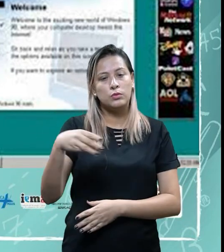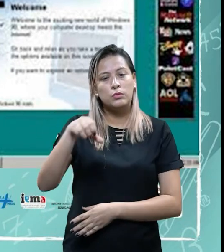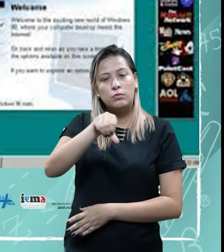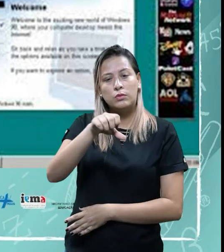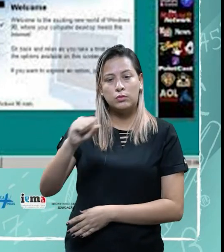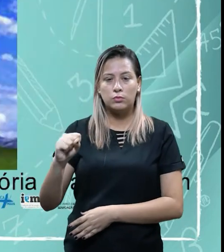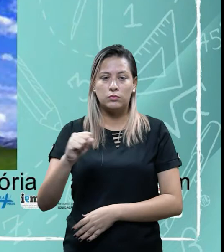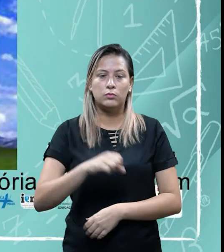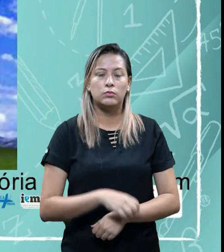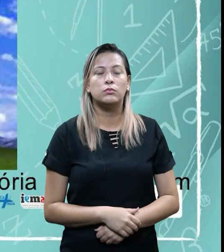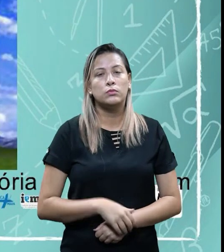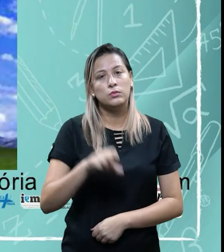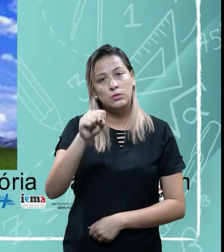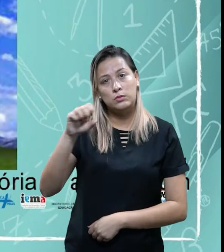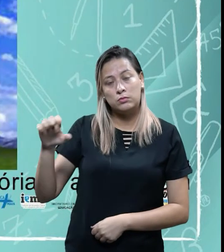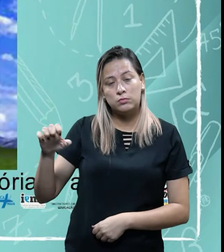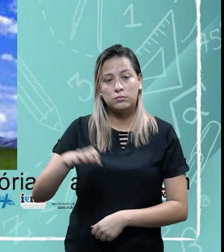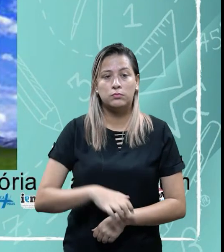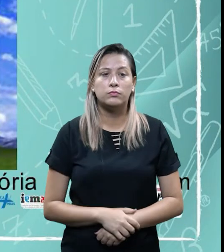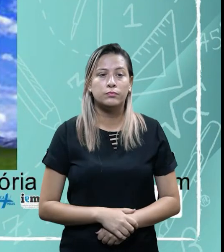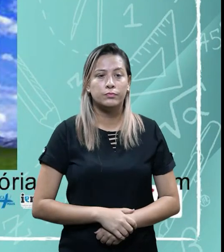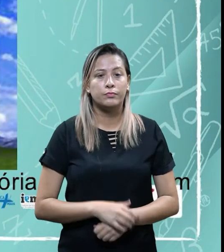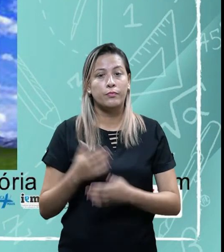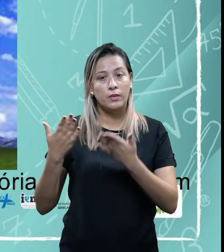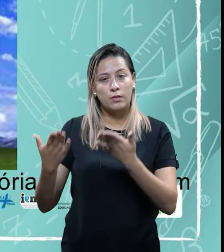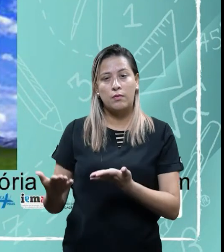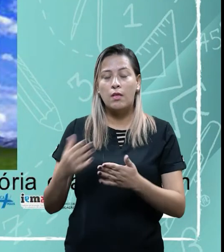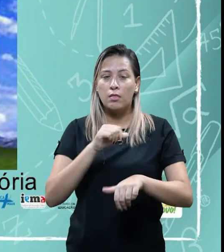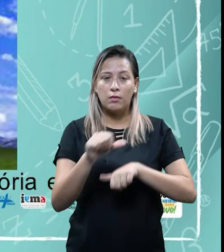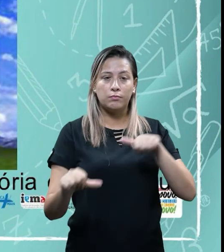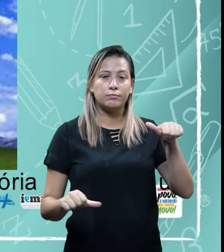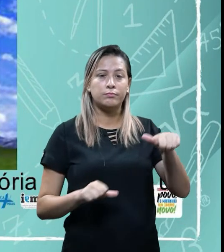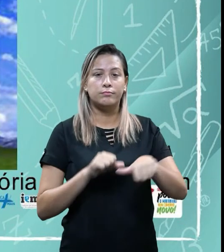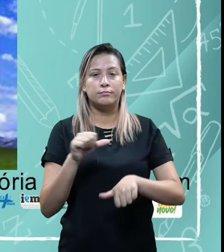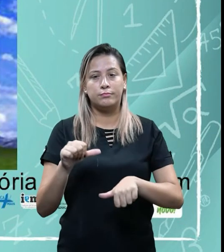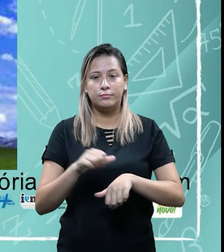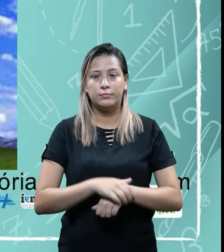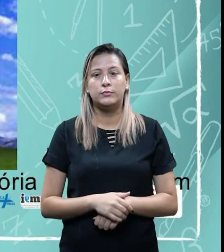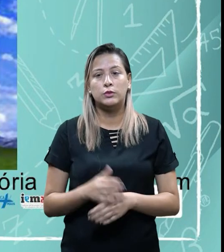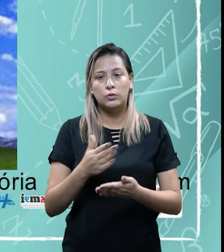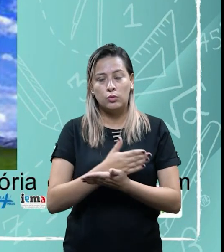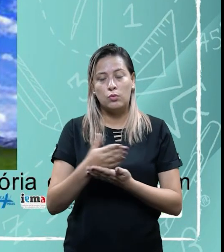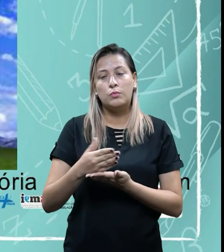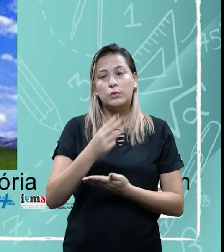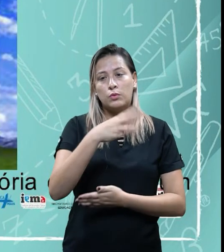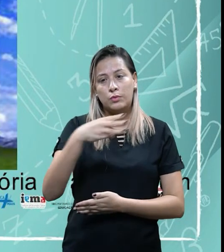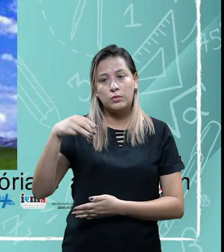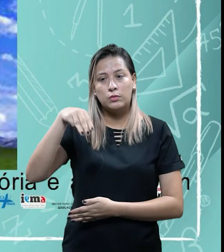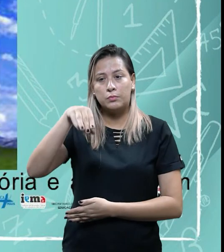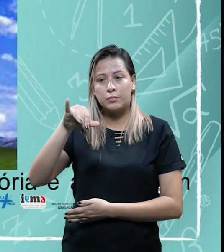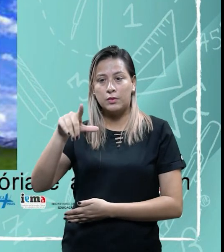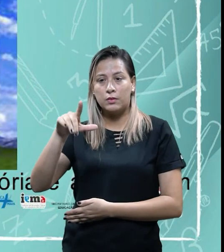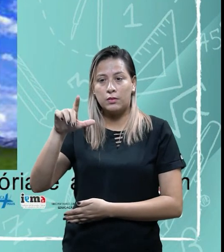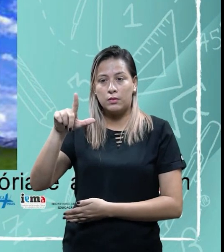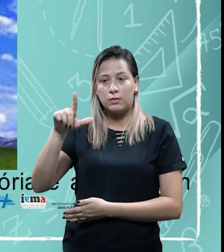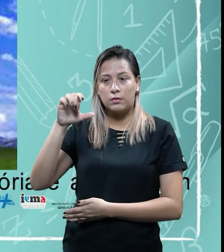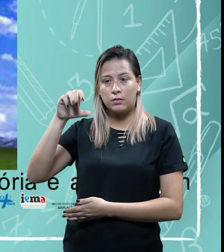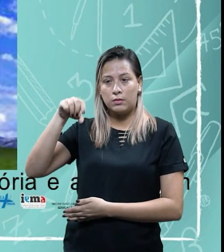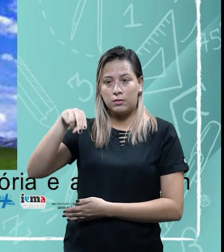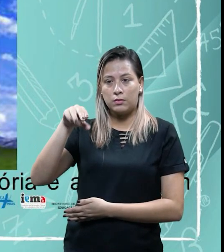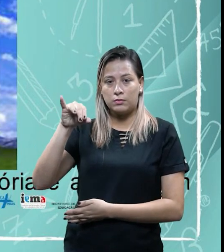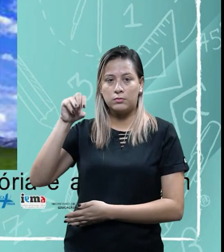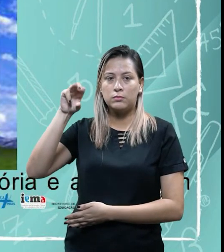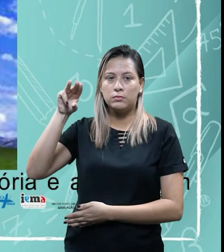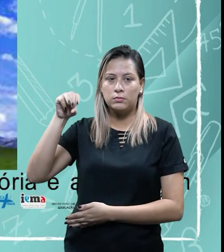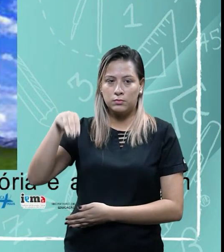Edition, o SE. Na virada do milênio, a Microsoft introduziu o Windows Millennium Edition, ME, e um